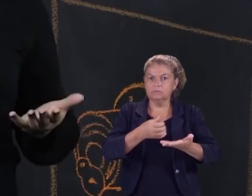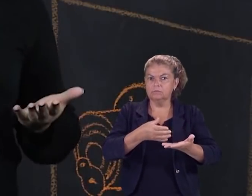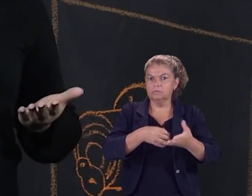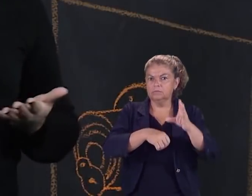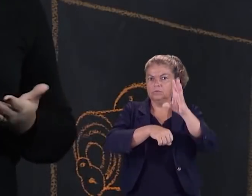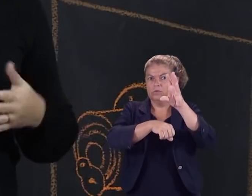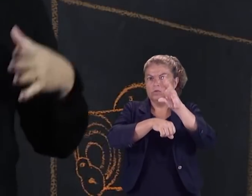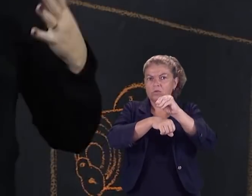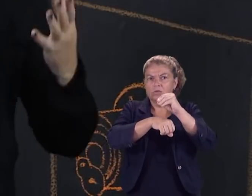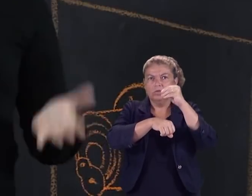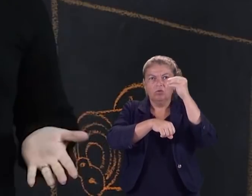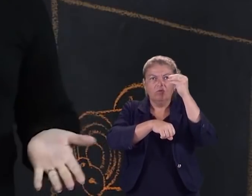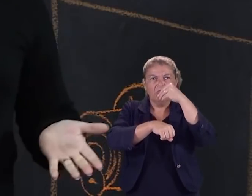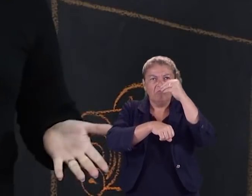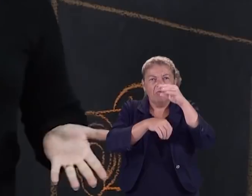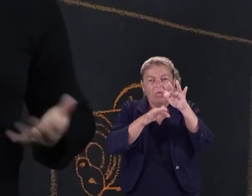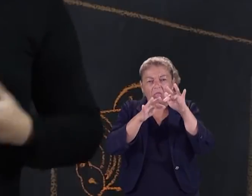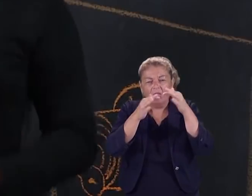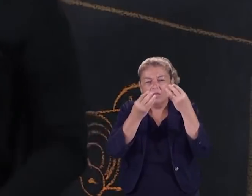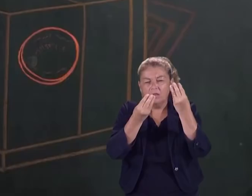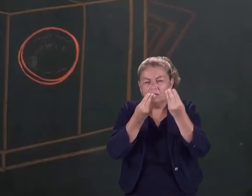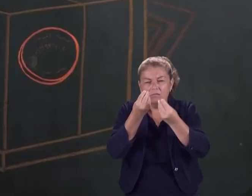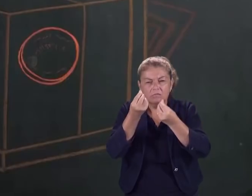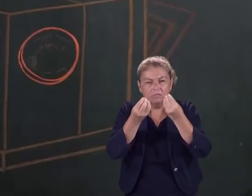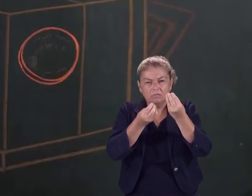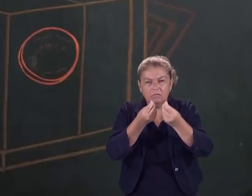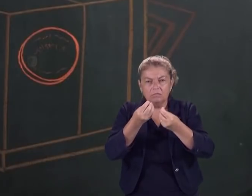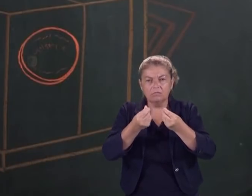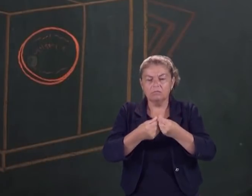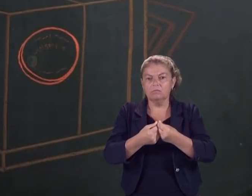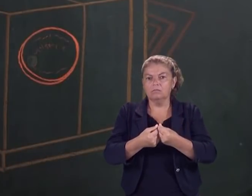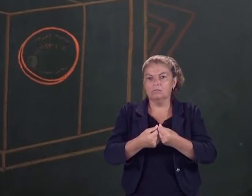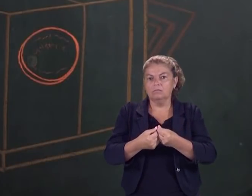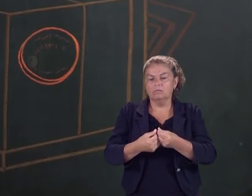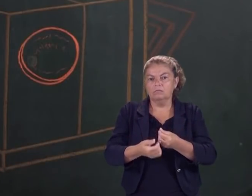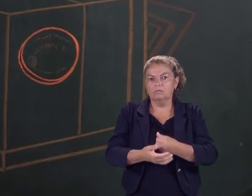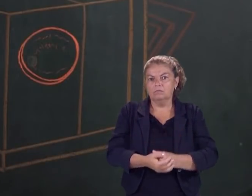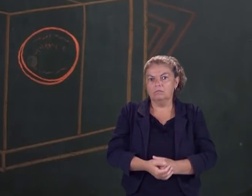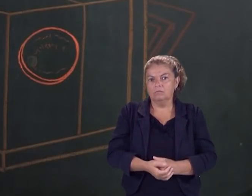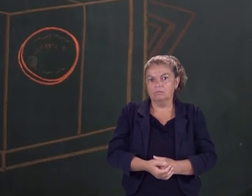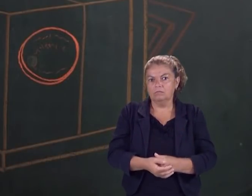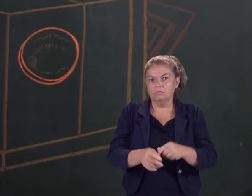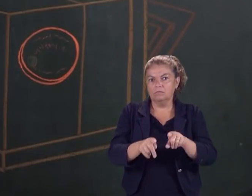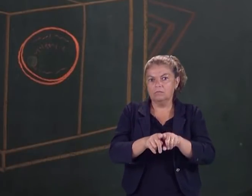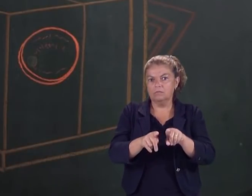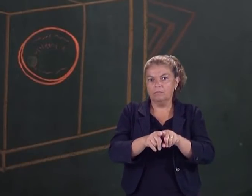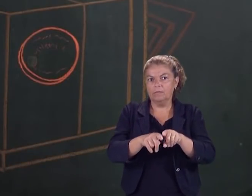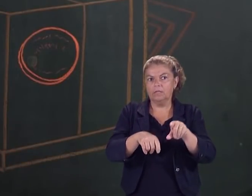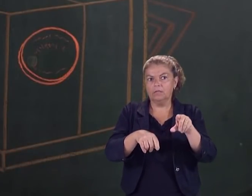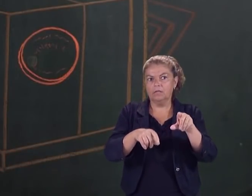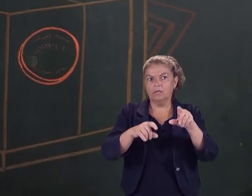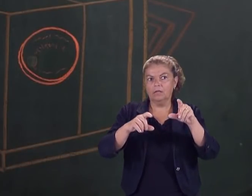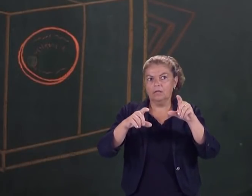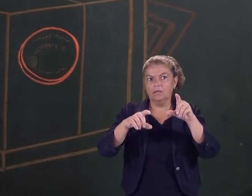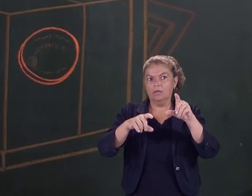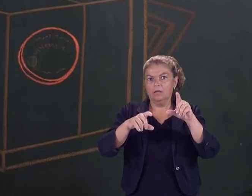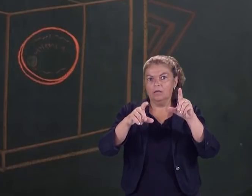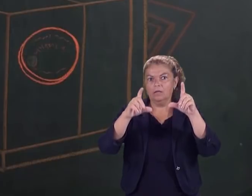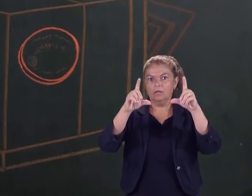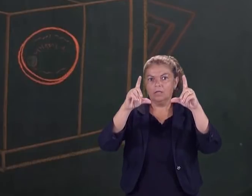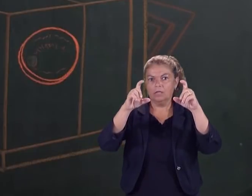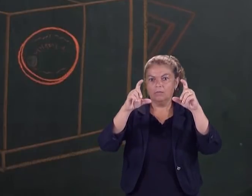ela reage à luz do sol e grava uma imagem. Então, um exemplo disso, eu tenho aqui esse esquema da câmera escura, que